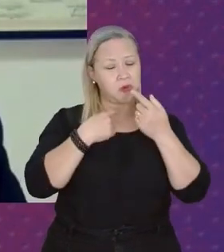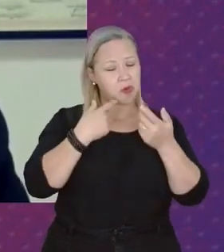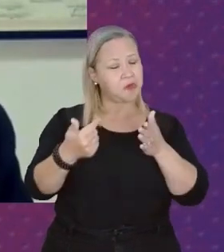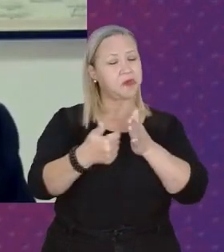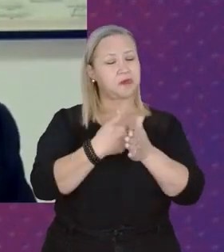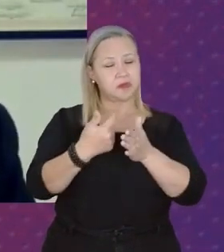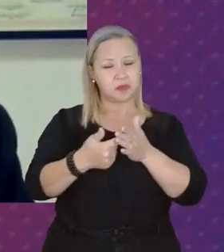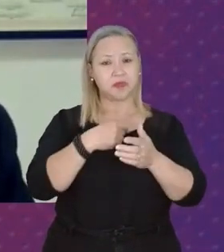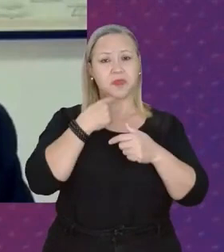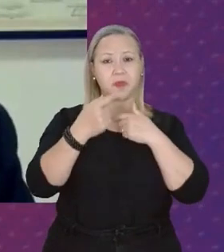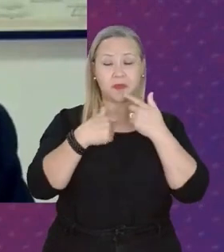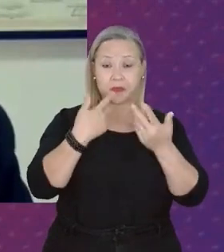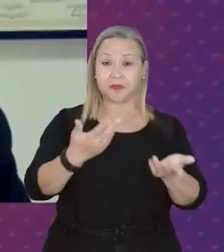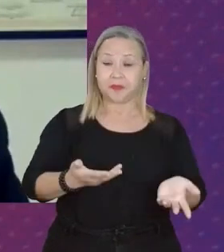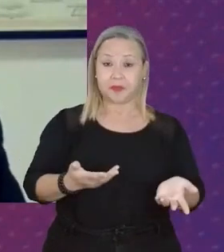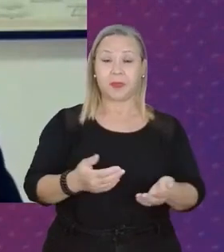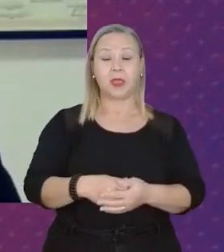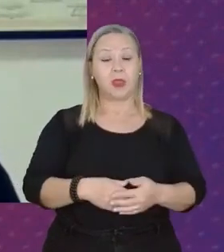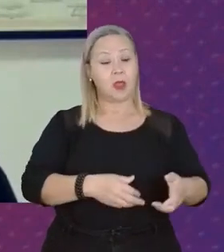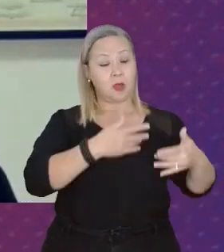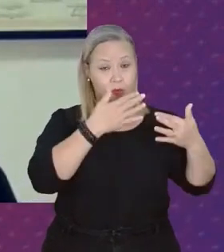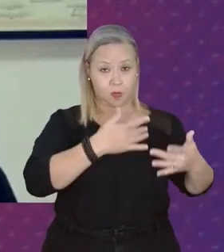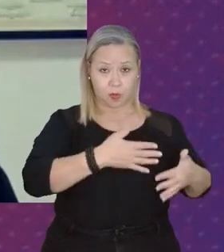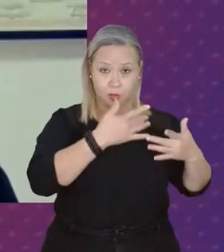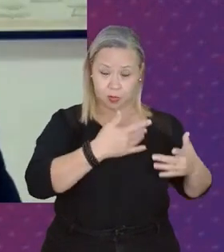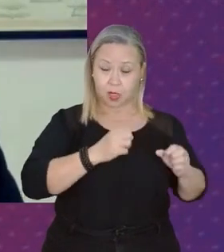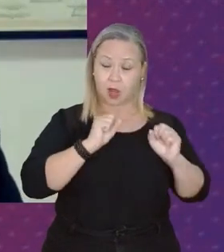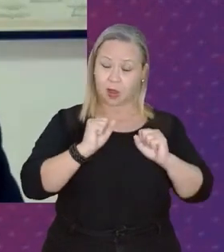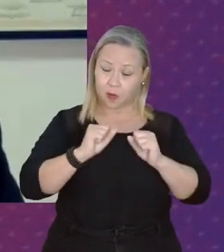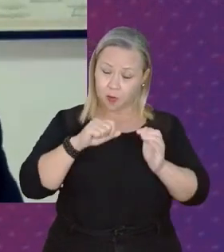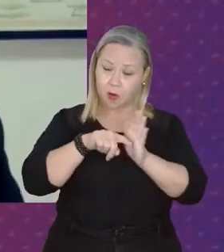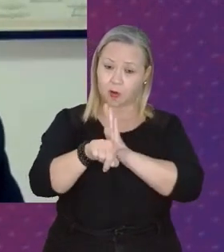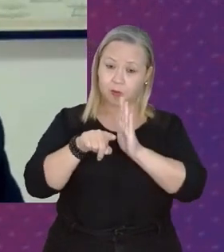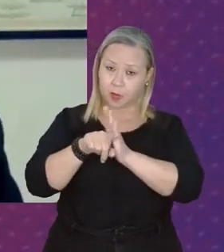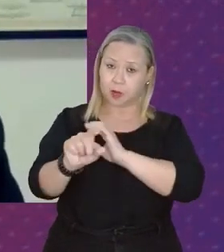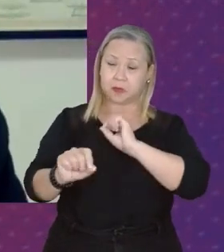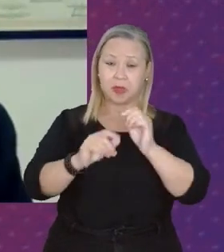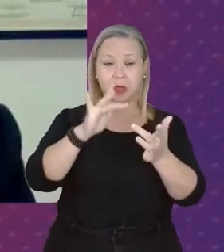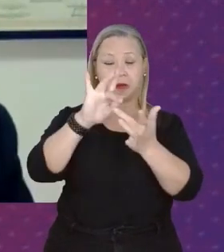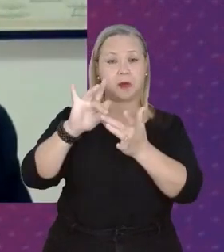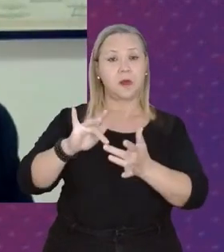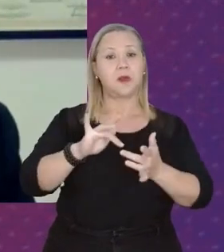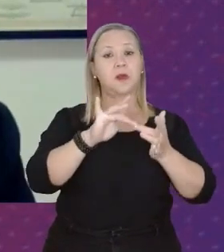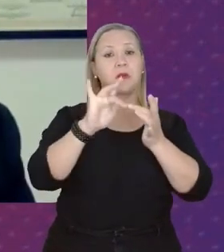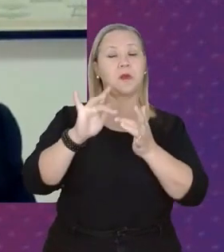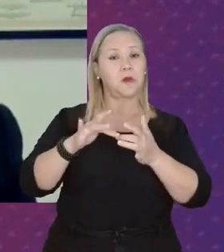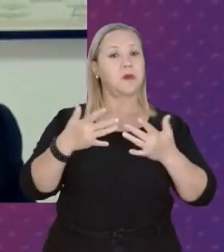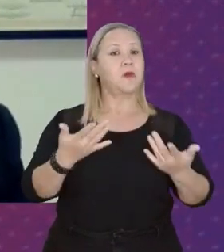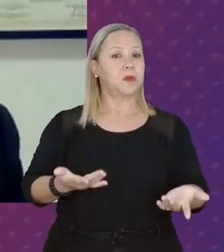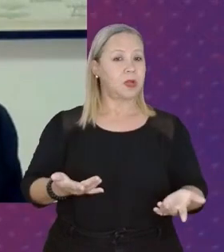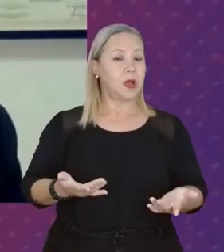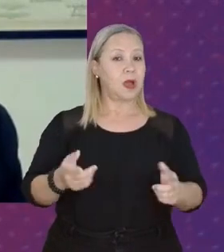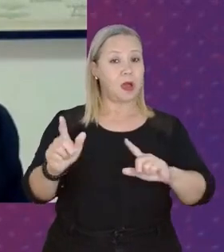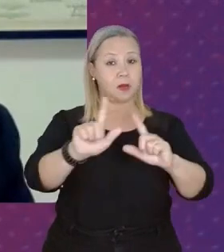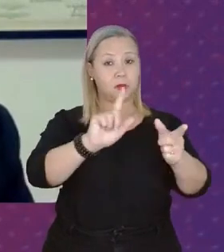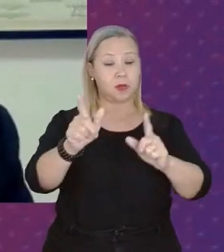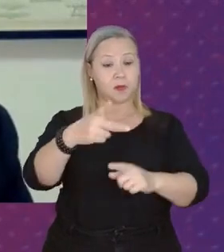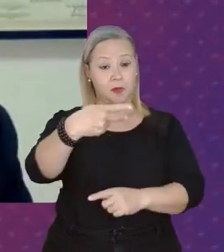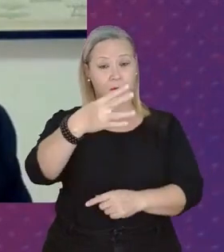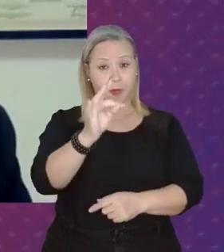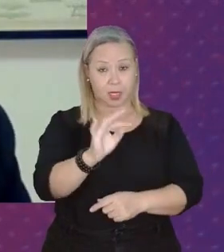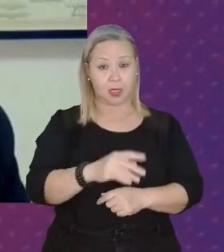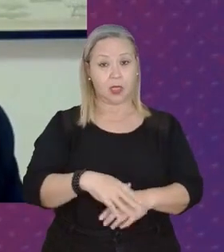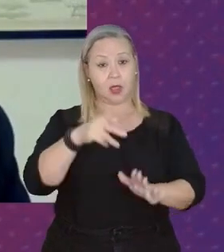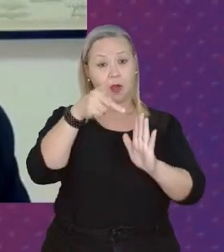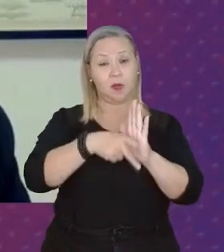aí pelo chat ou quem quiser entrar em contato com a TVPT e o